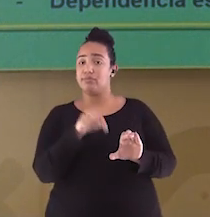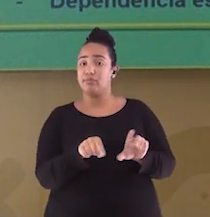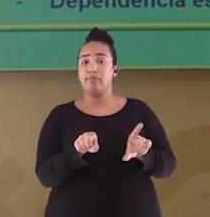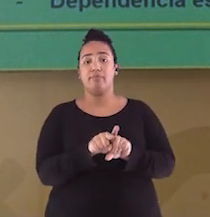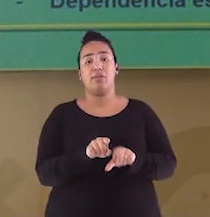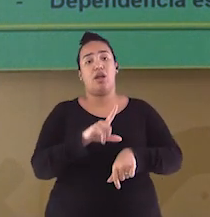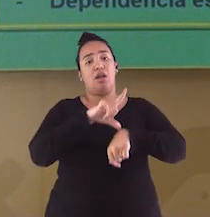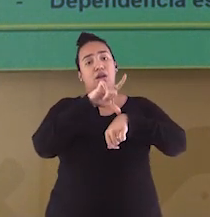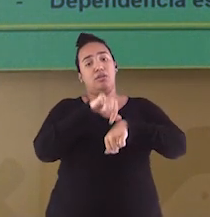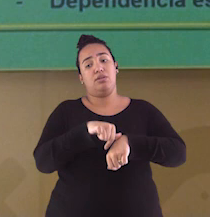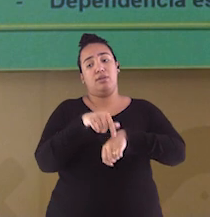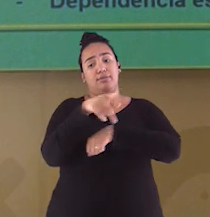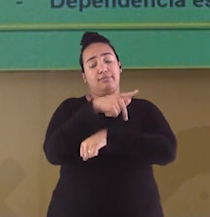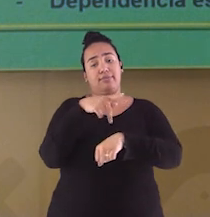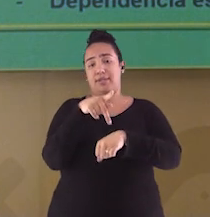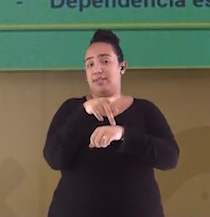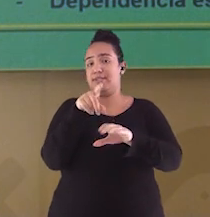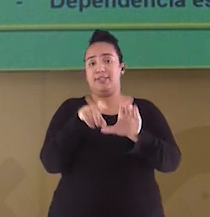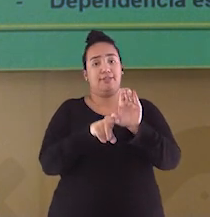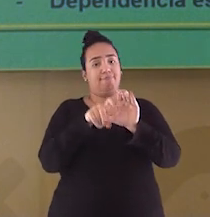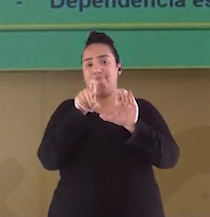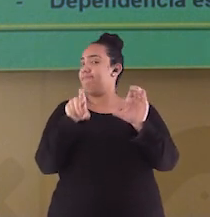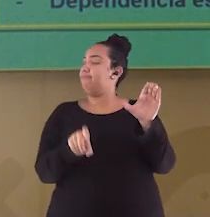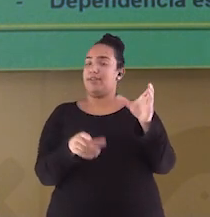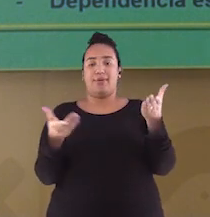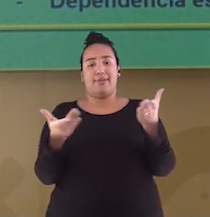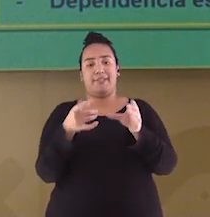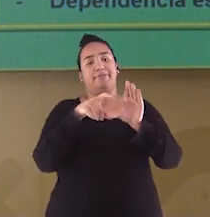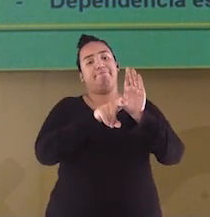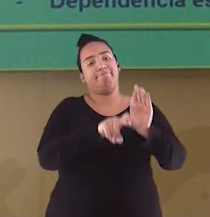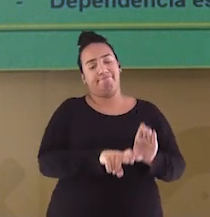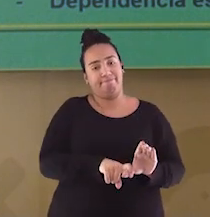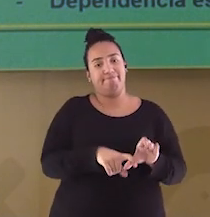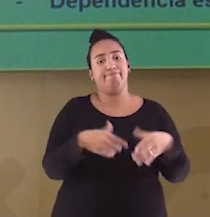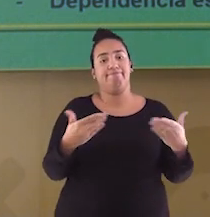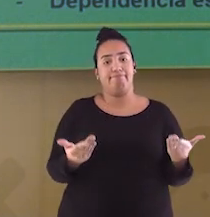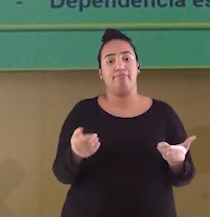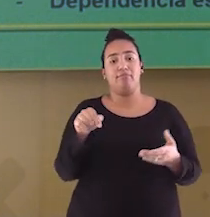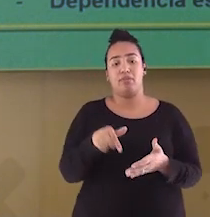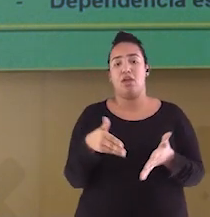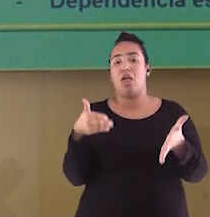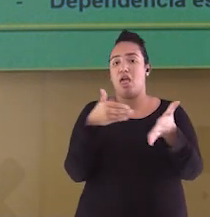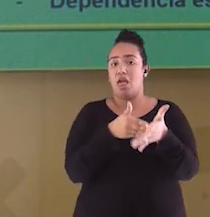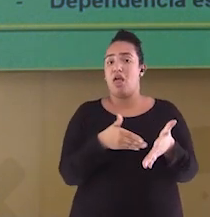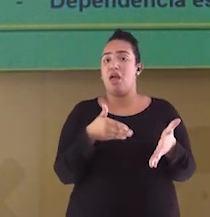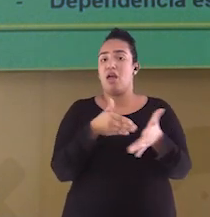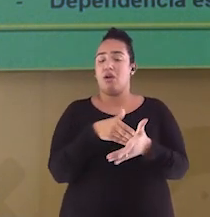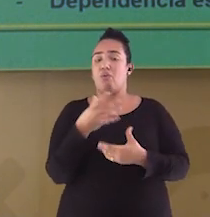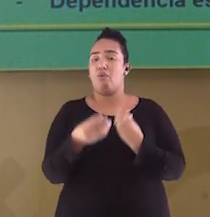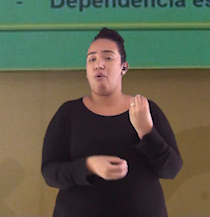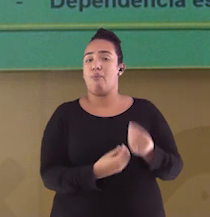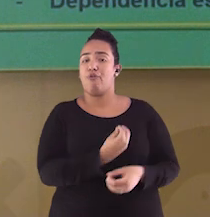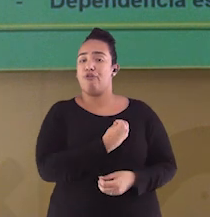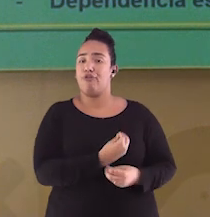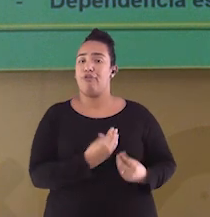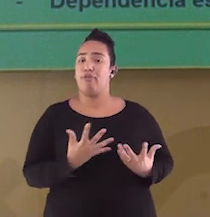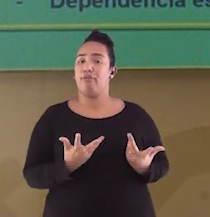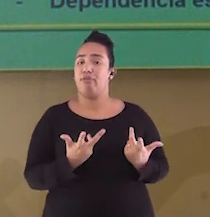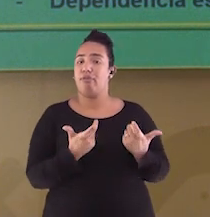de independência de seus países, são alguns dos fatores que limitam a melhora das condições de vida e